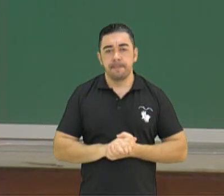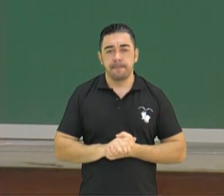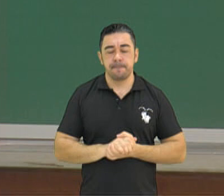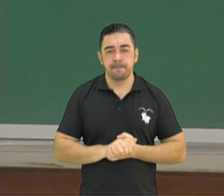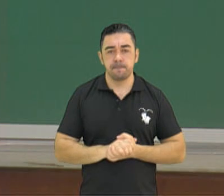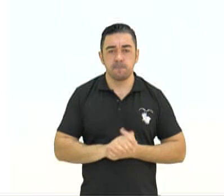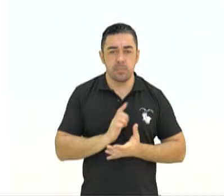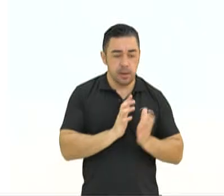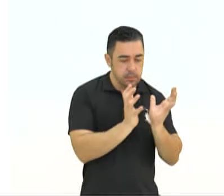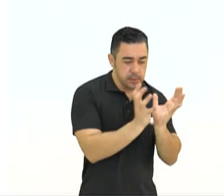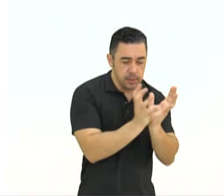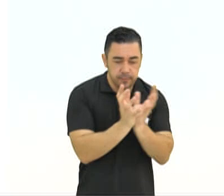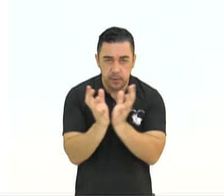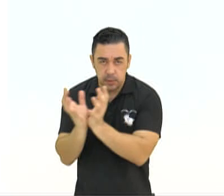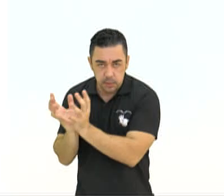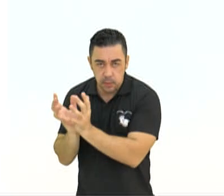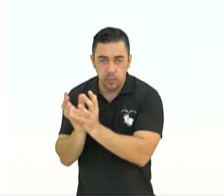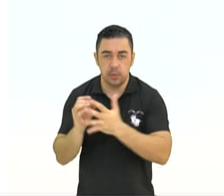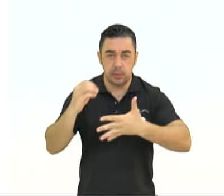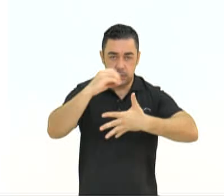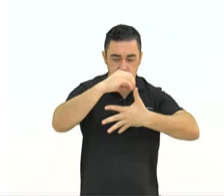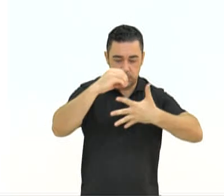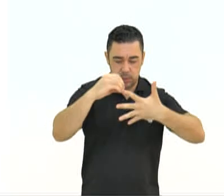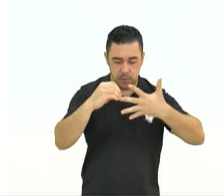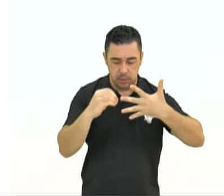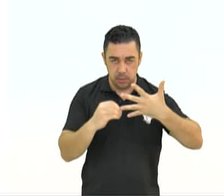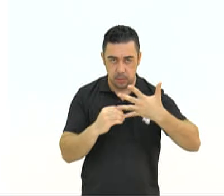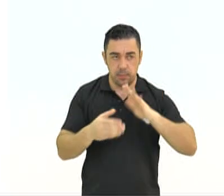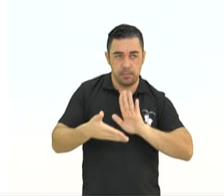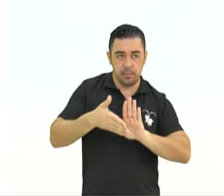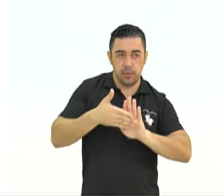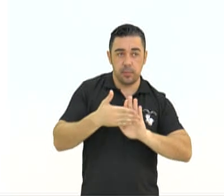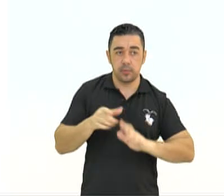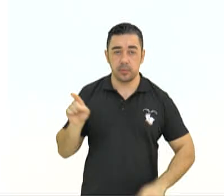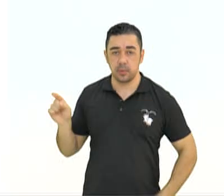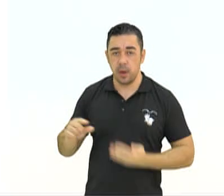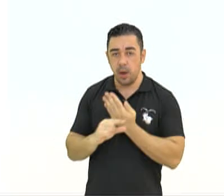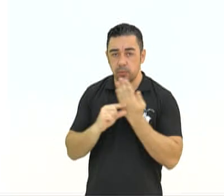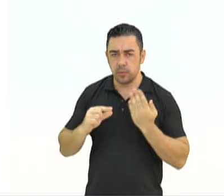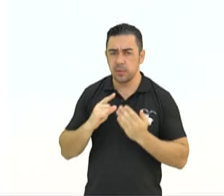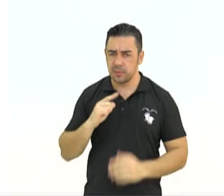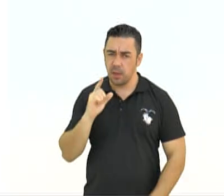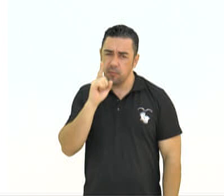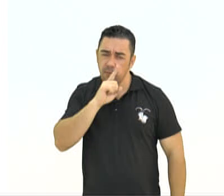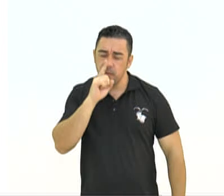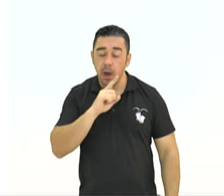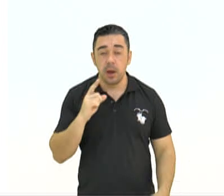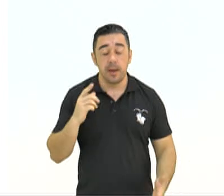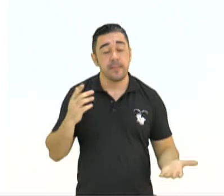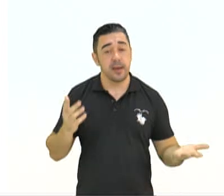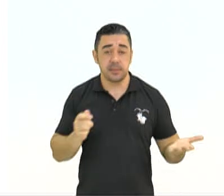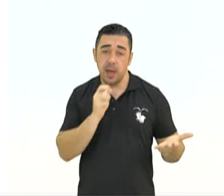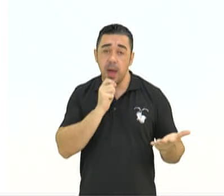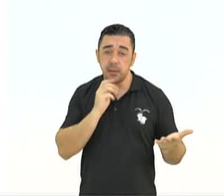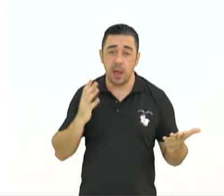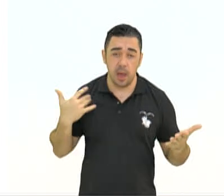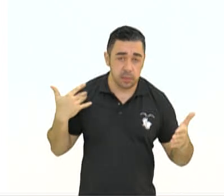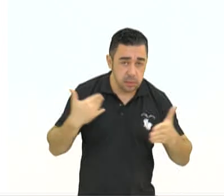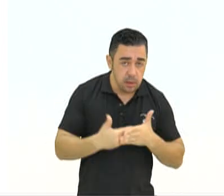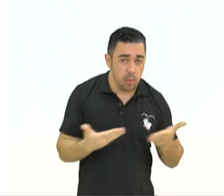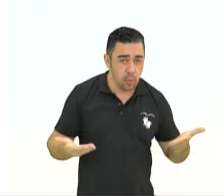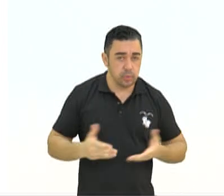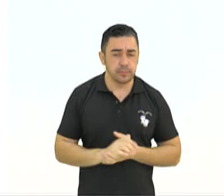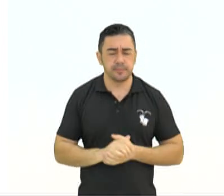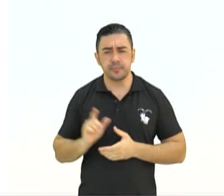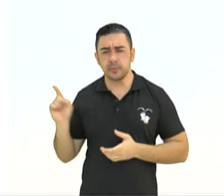A classificação dos seres vivos em 5 reinos, proposta por Whittaker, apesar de apresentar falhas, ainda é a mais usada. De acordo